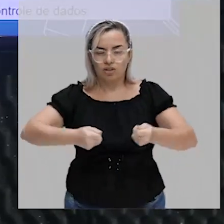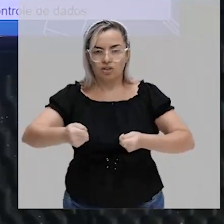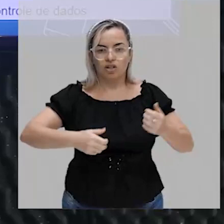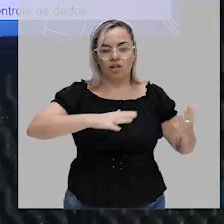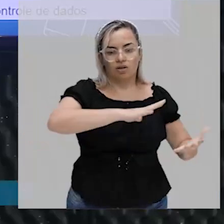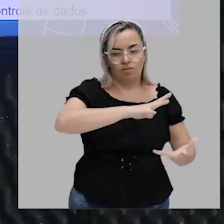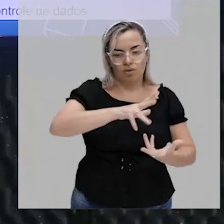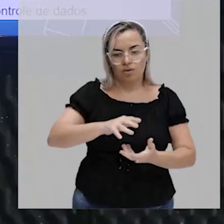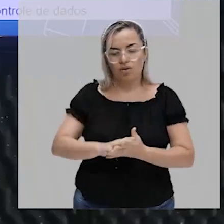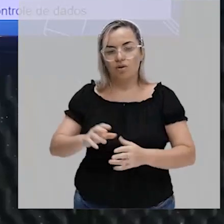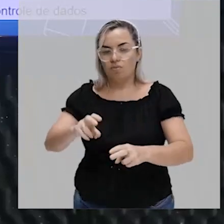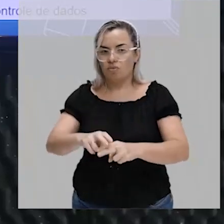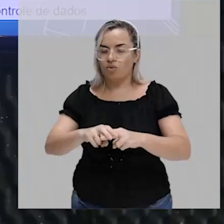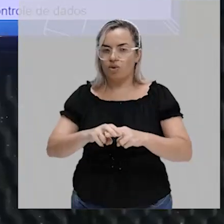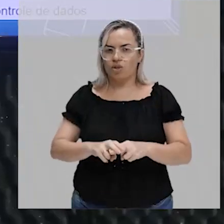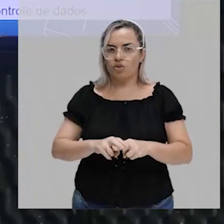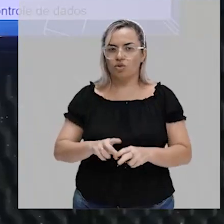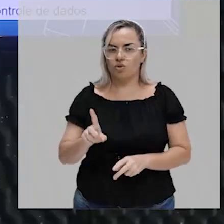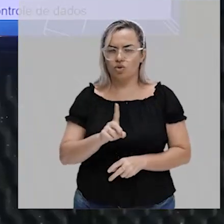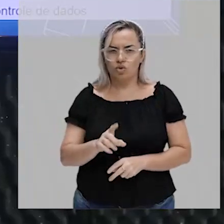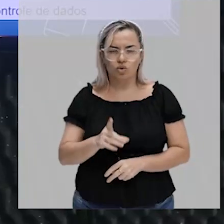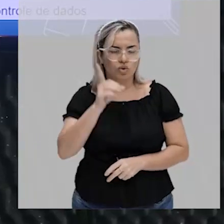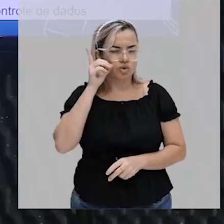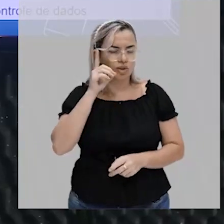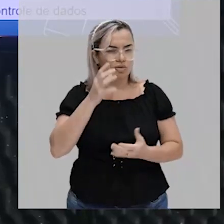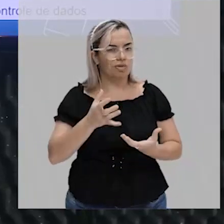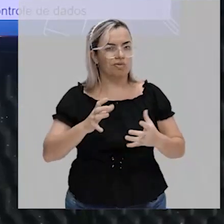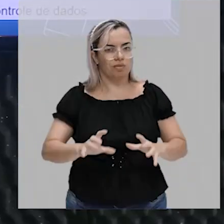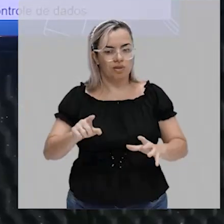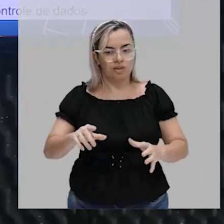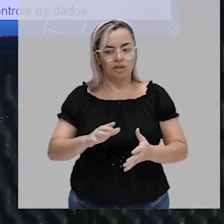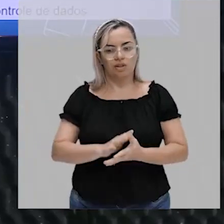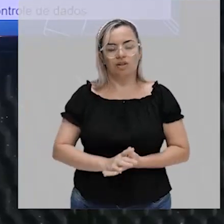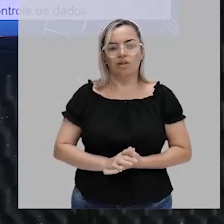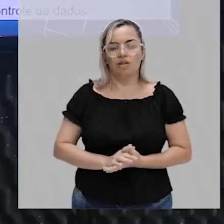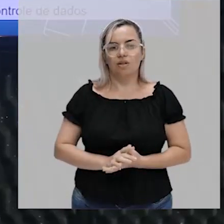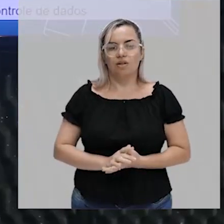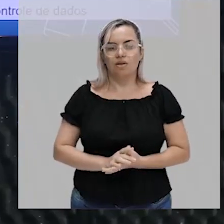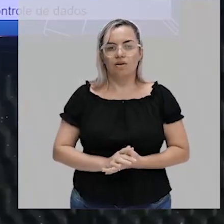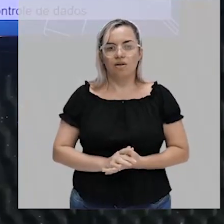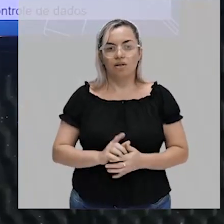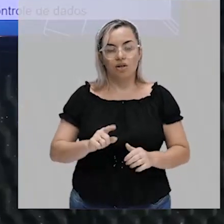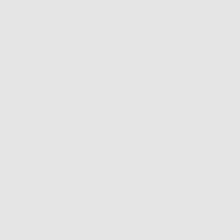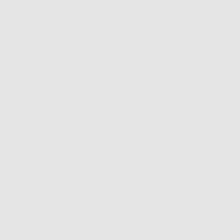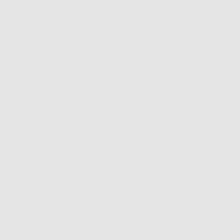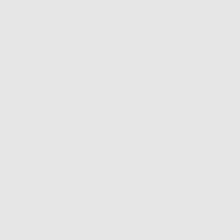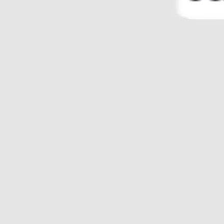para essas e outras informações, plataforma Gonçalves Dias. Valeu!